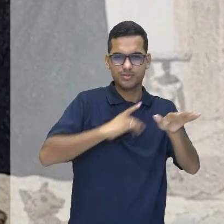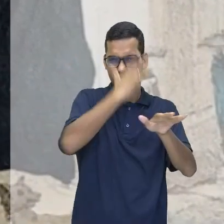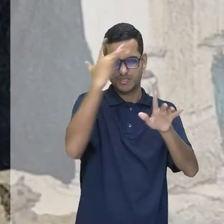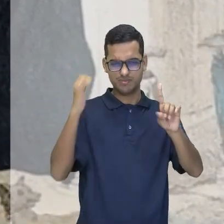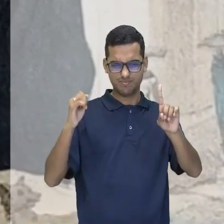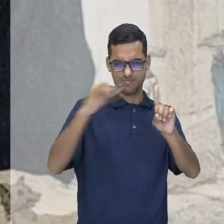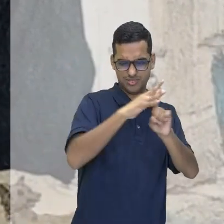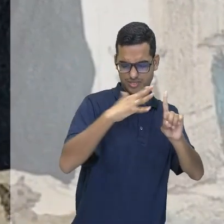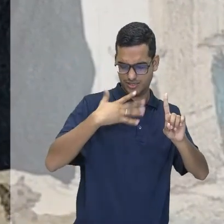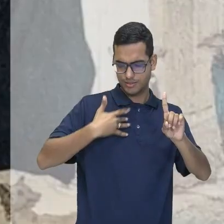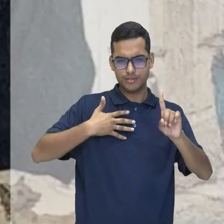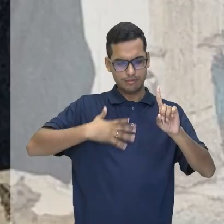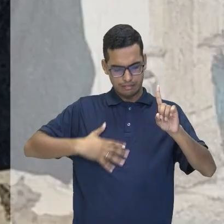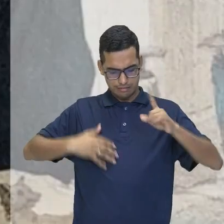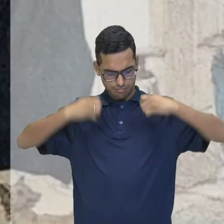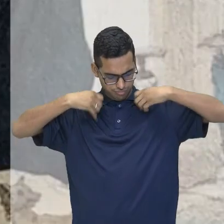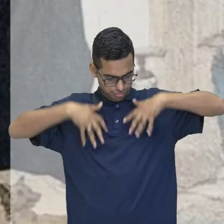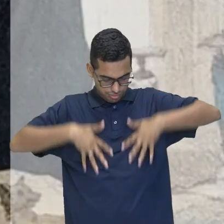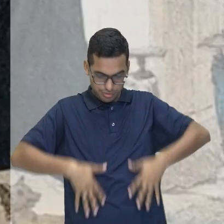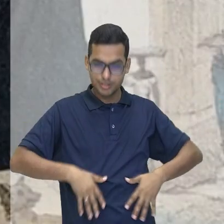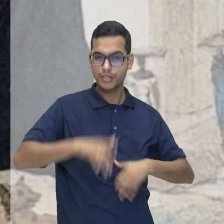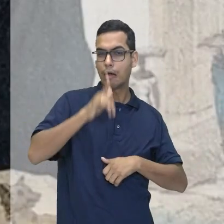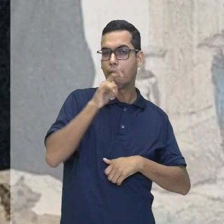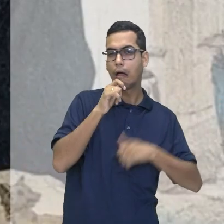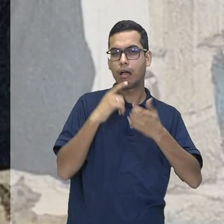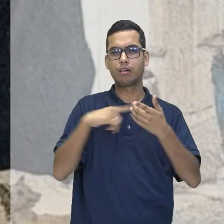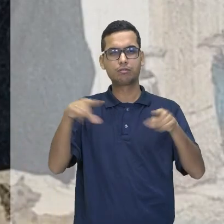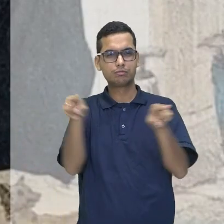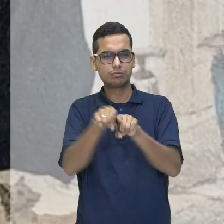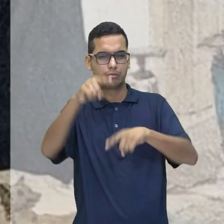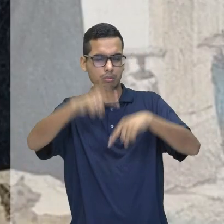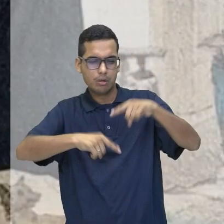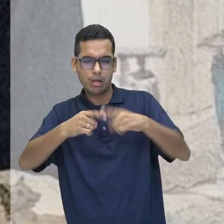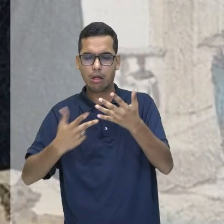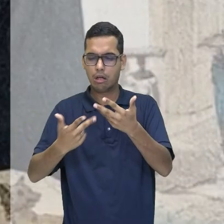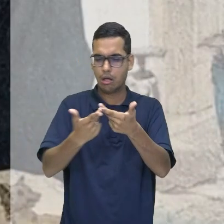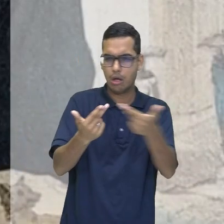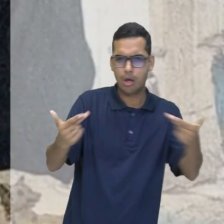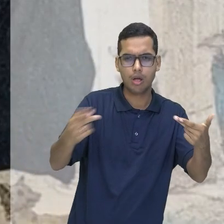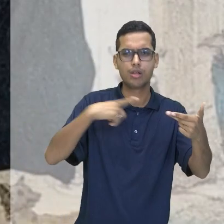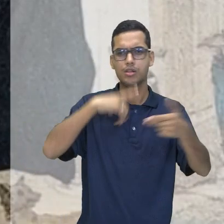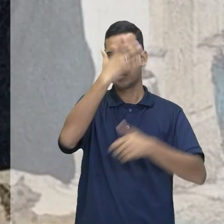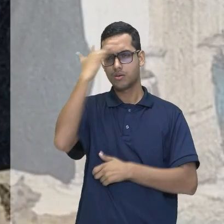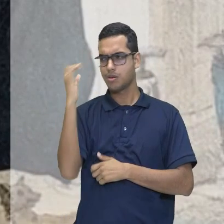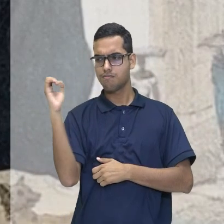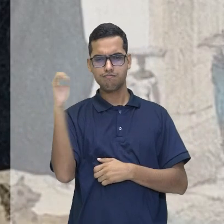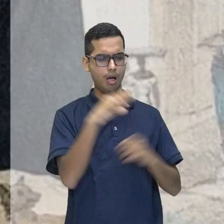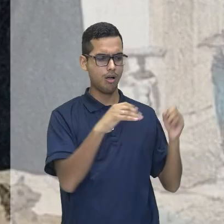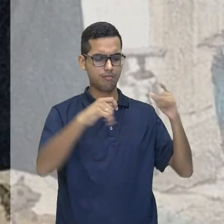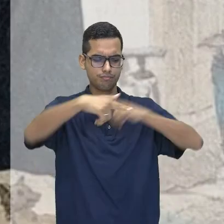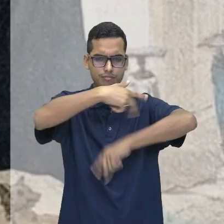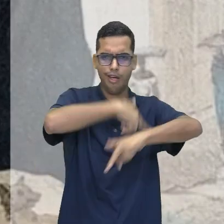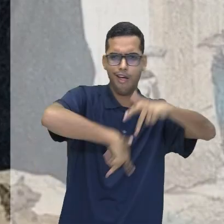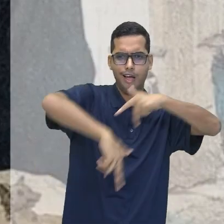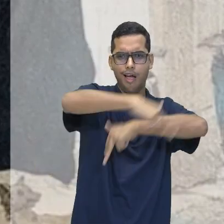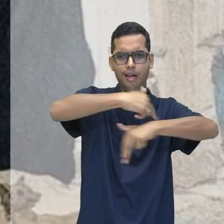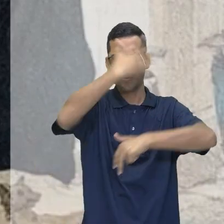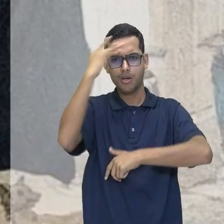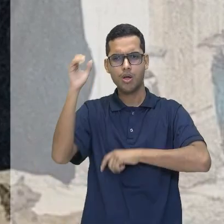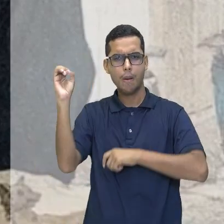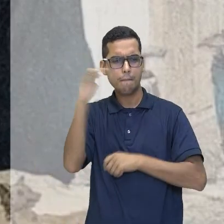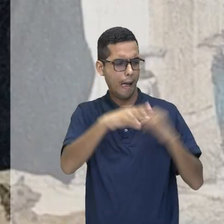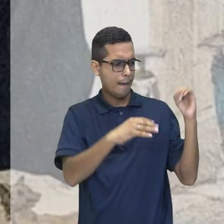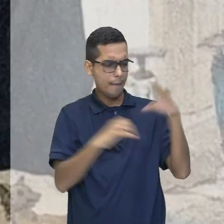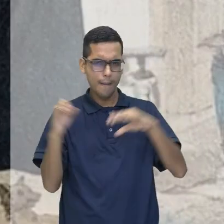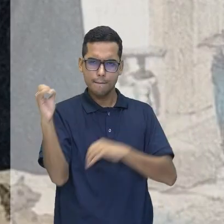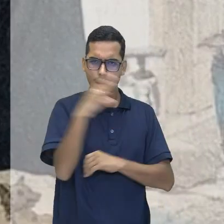e jogavam esses objetos, água, nas pessoas. Então, o entrudo, ele por ser um